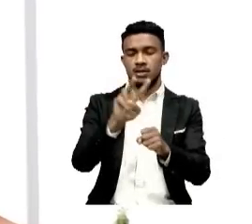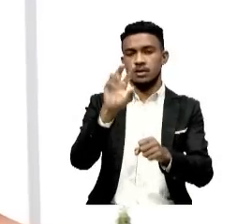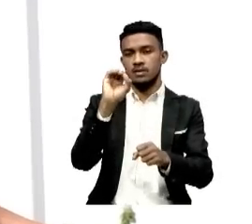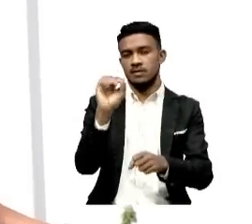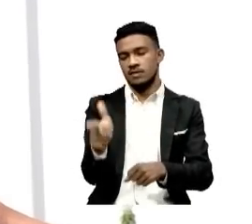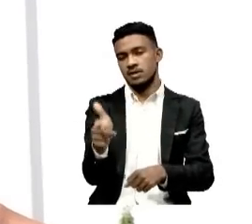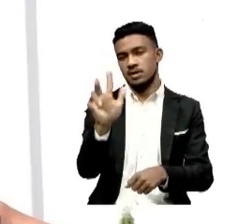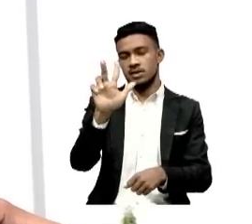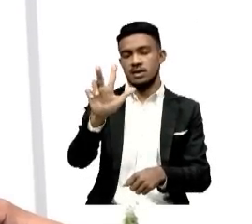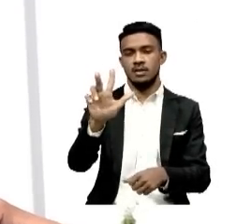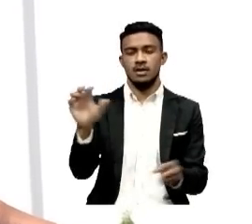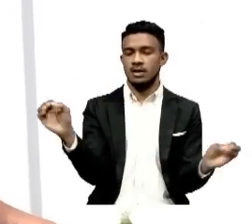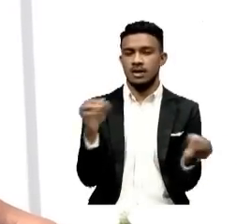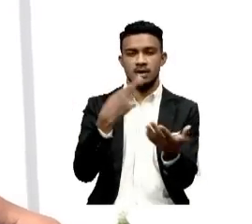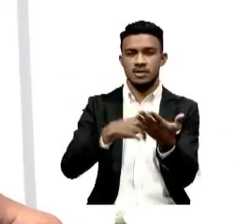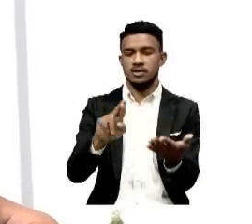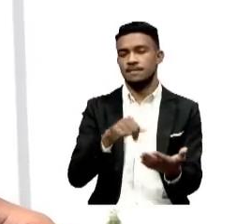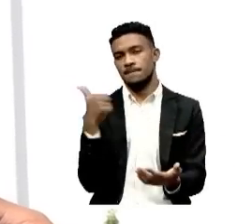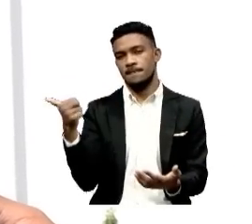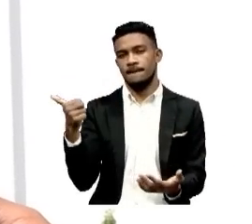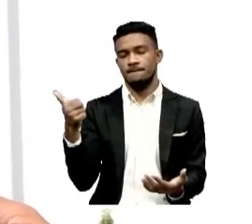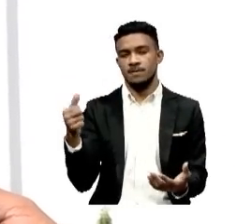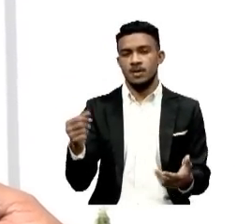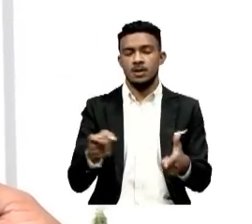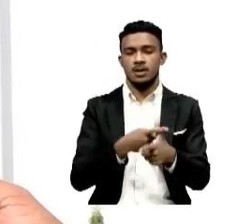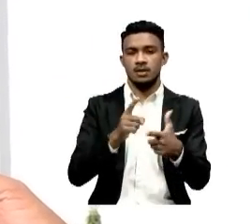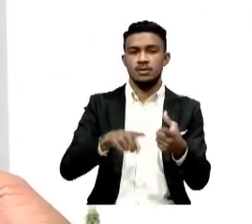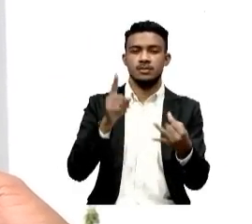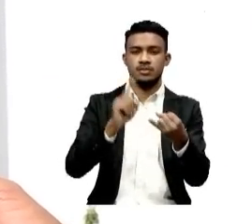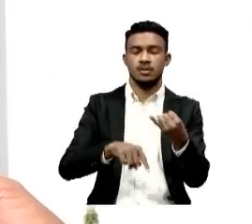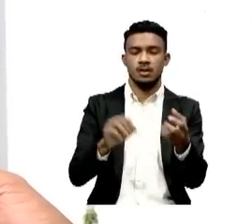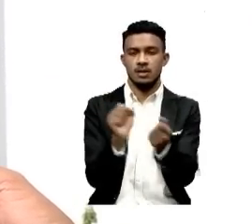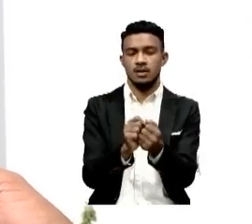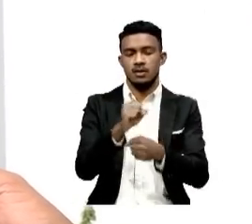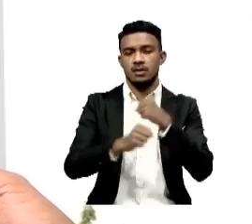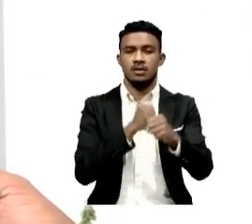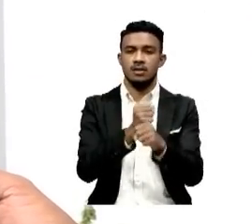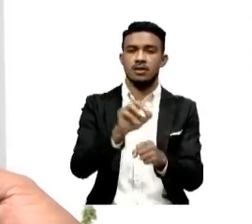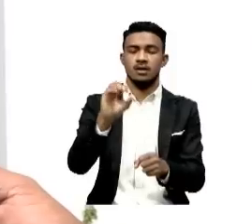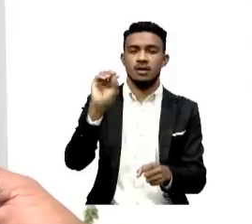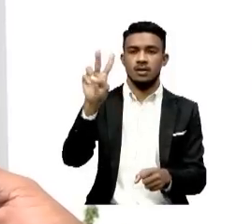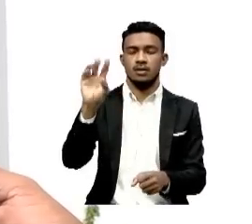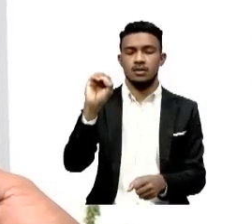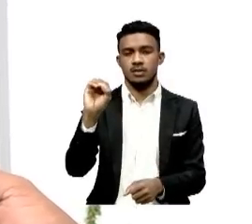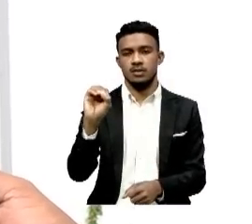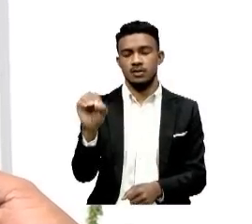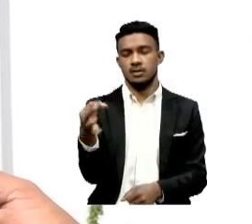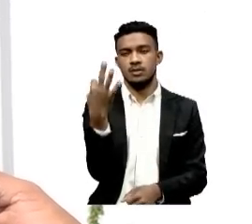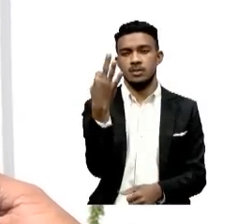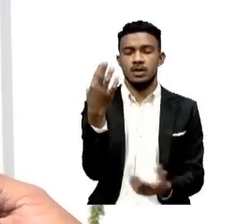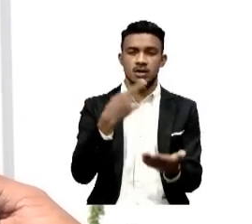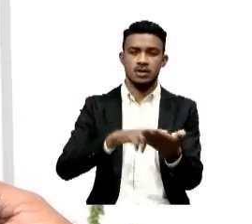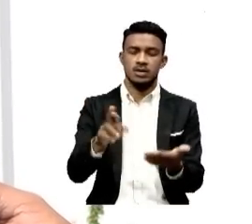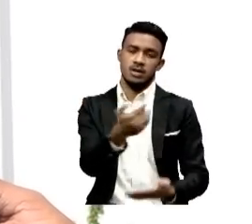2023. Lá resisto ne pode ser o que resisto ne depois de finaliza te dar 2009 mas que foi em loca fale terceiro resisto ne bem resisto ne